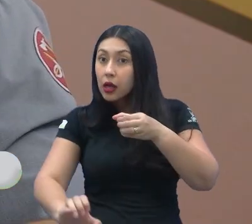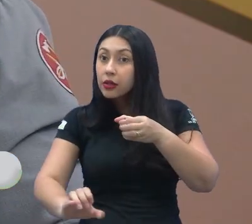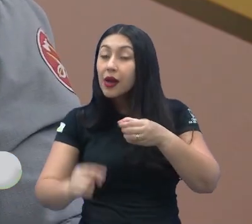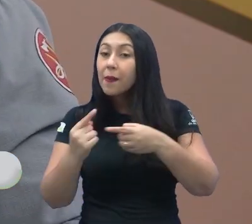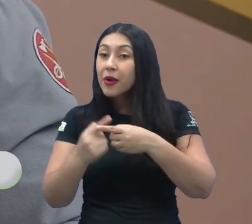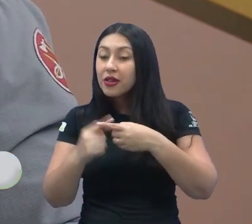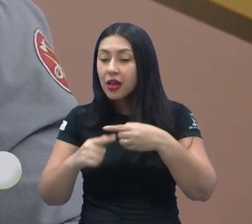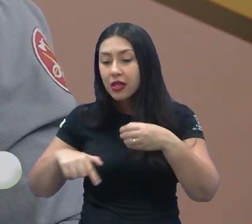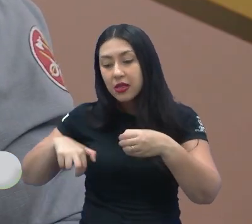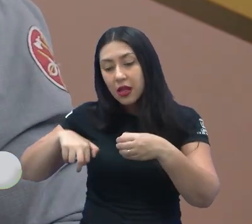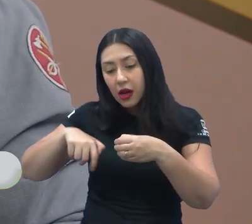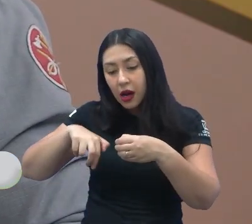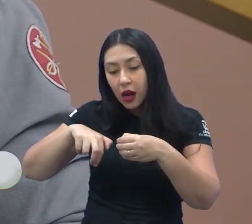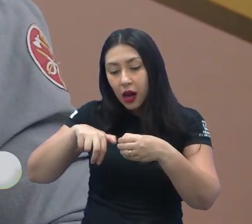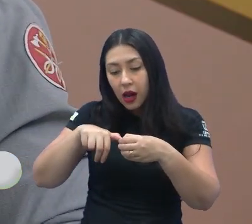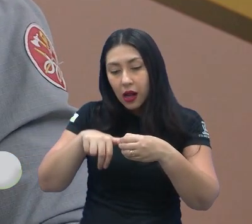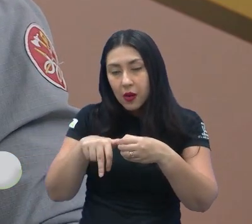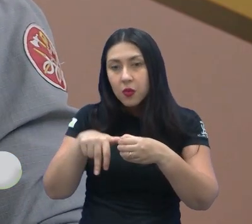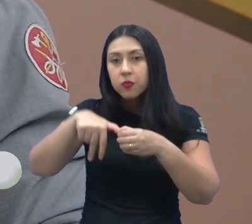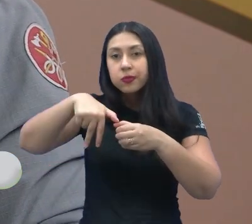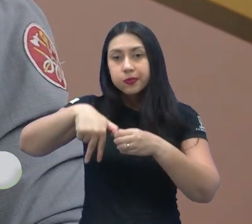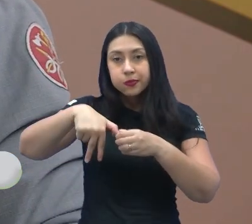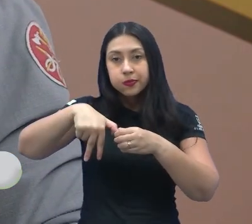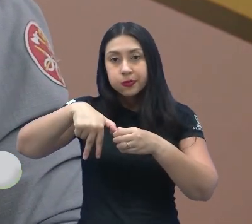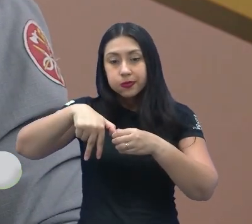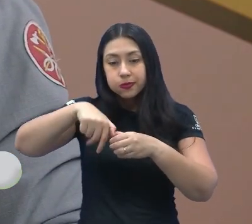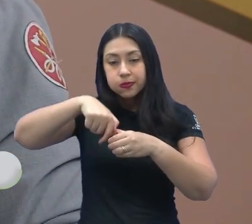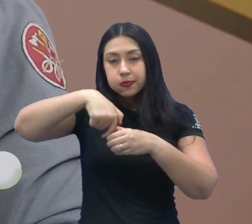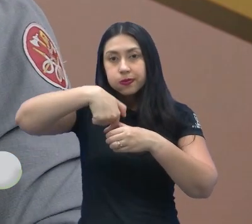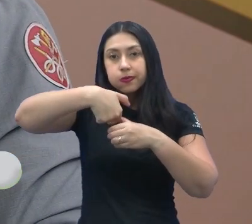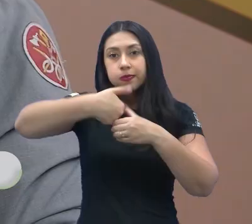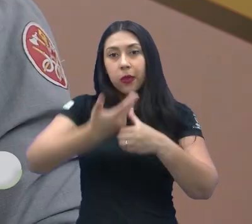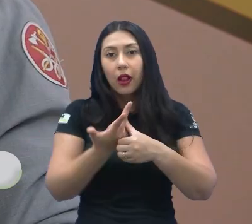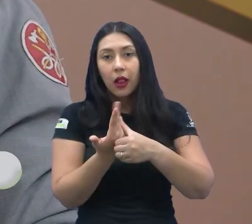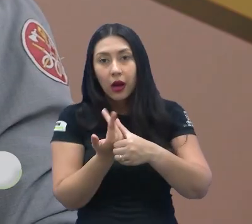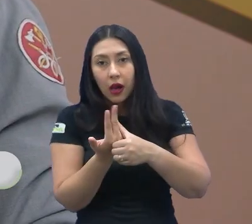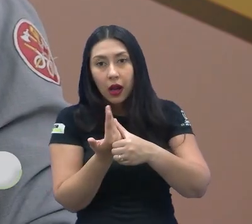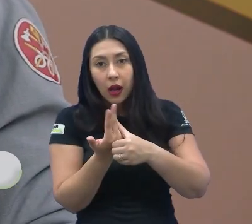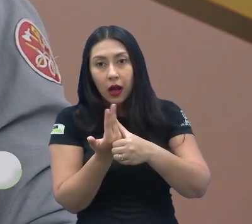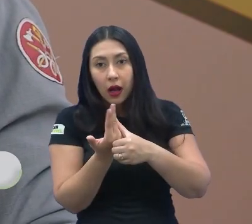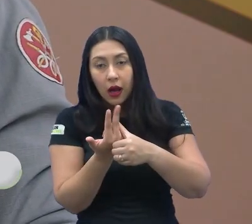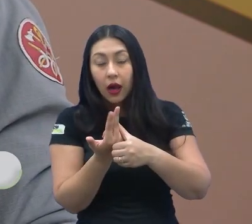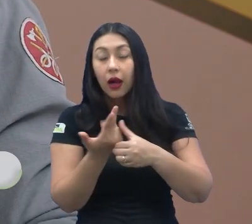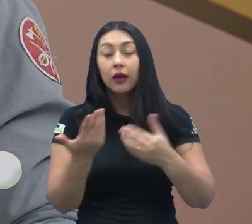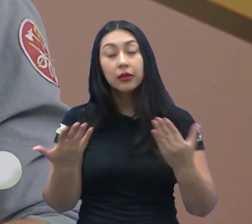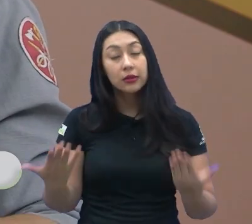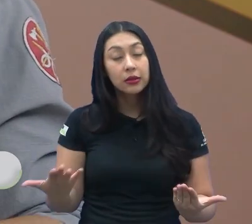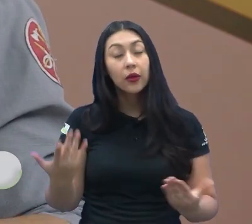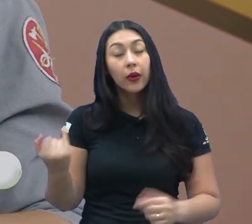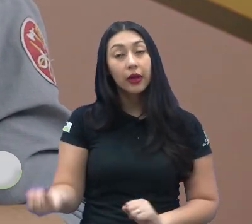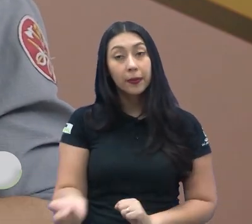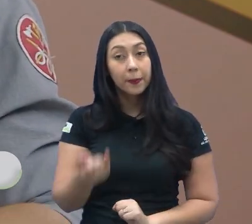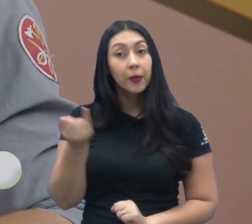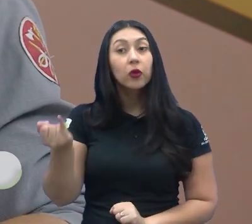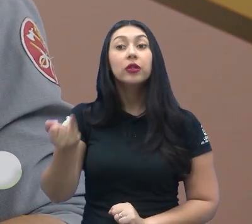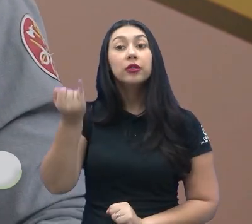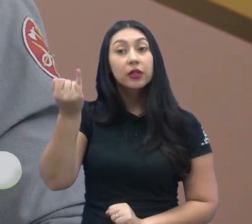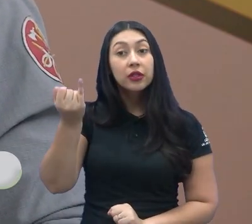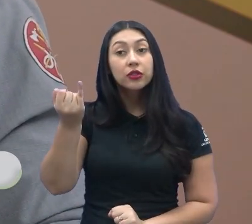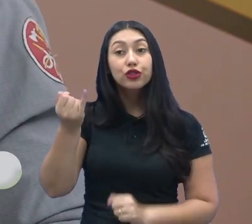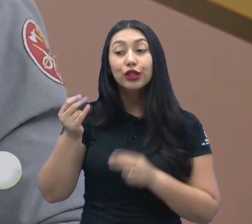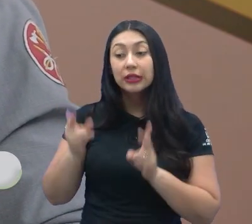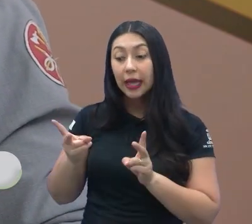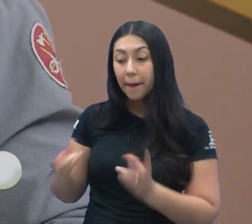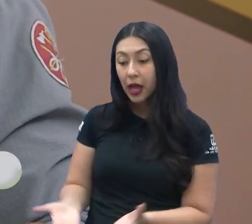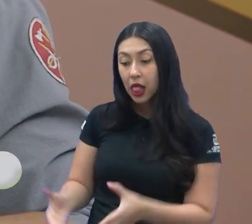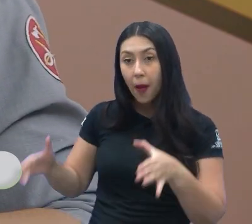subindo, caiu com a via aérea ali na privada e se afogou na privada. Então é importante deixar isso em um local elevado, não deixar